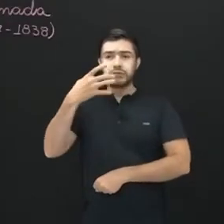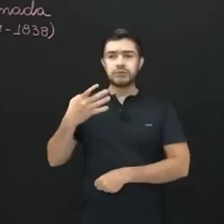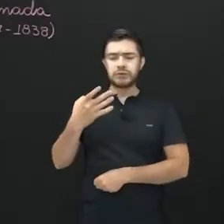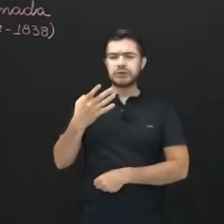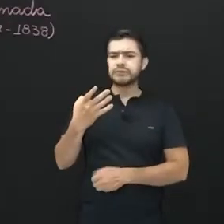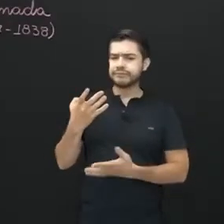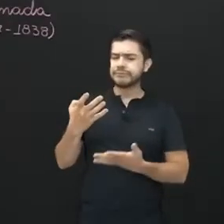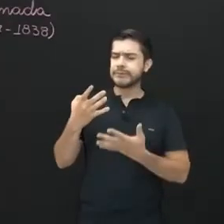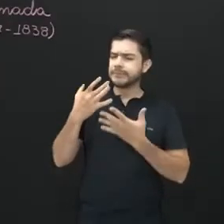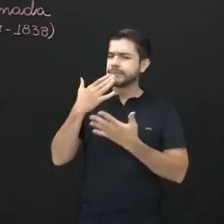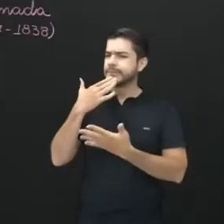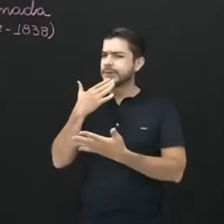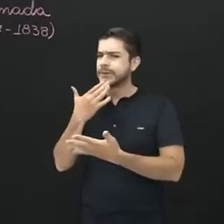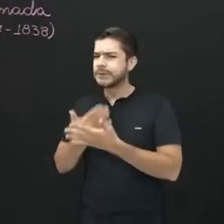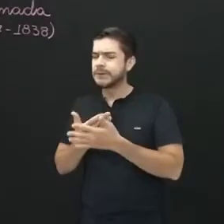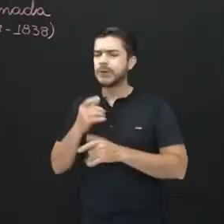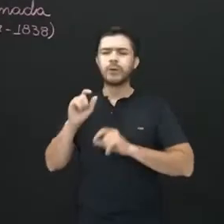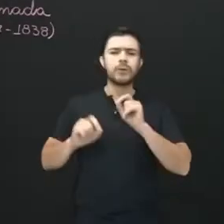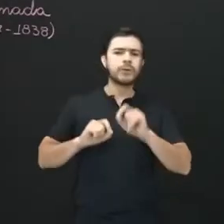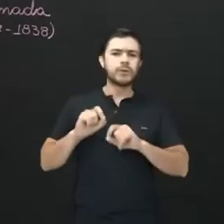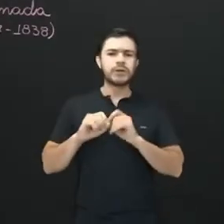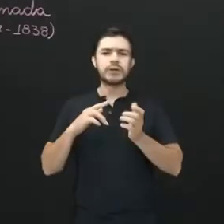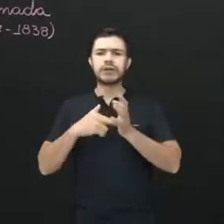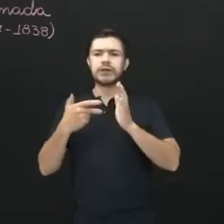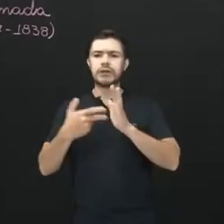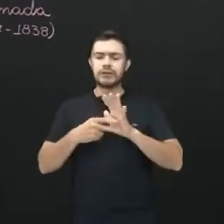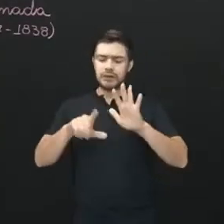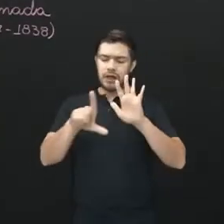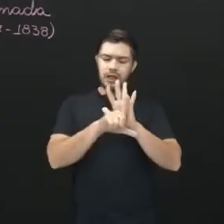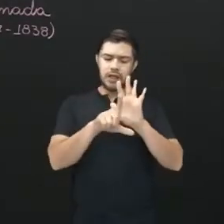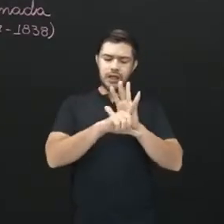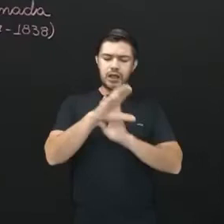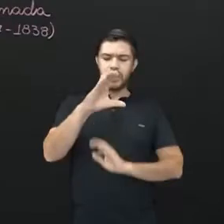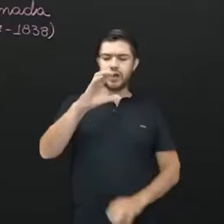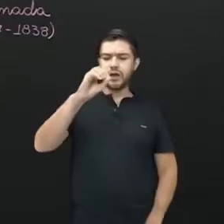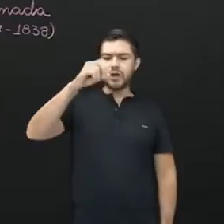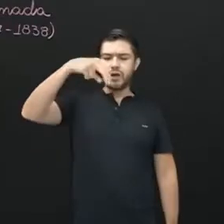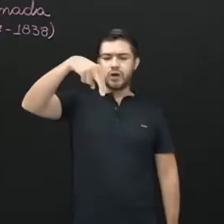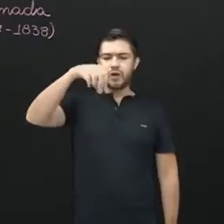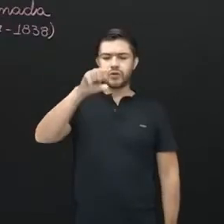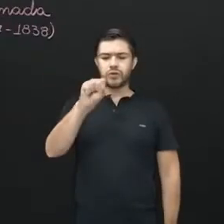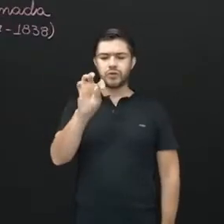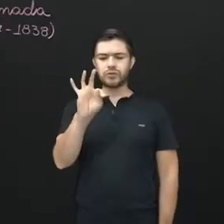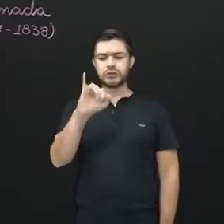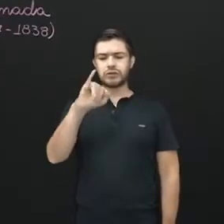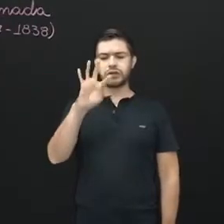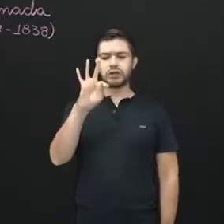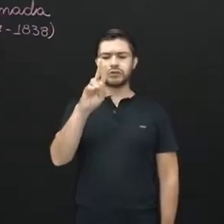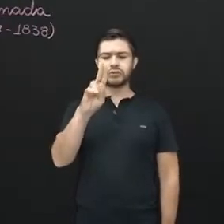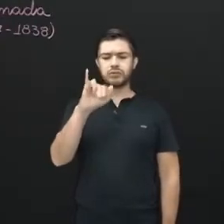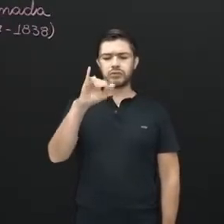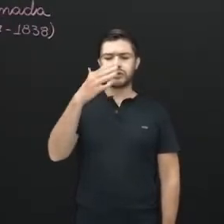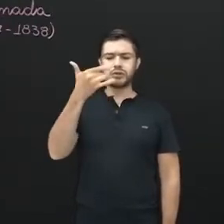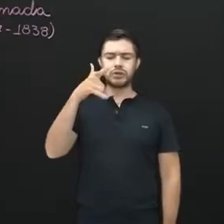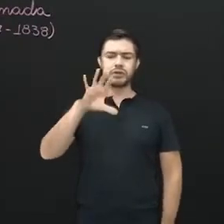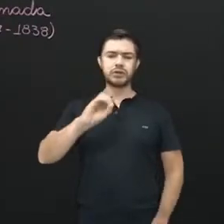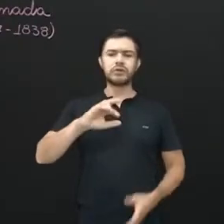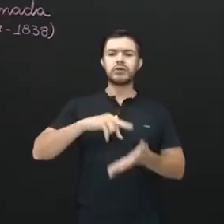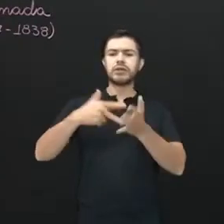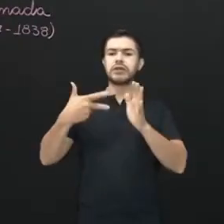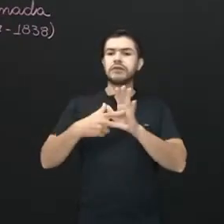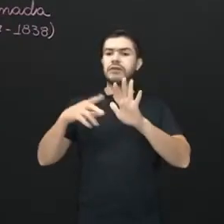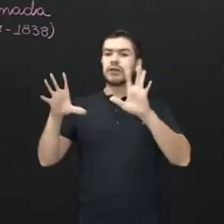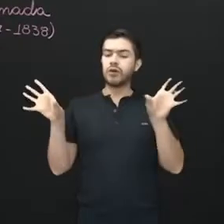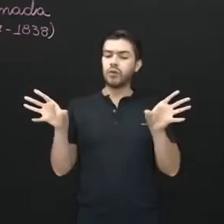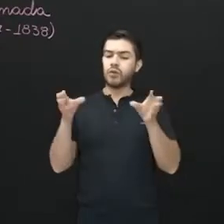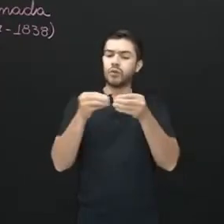isso, Constituição nada mais é do que o conjunto das leis maiores de um país. O Brasil tem uma Constituição hoje, por exemplo,